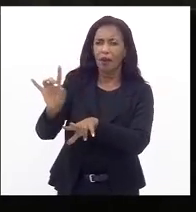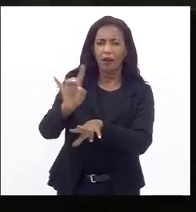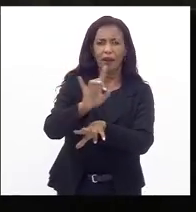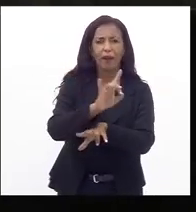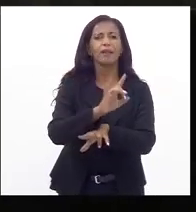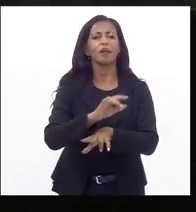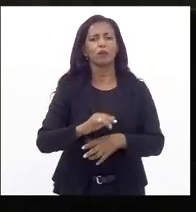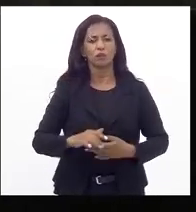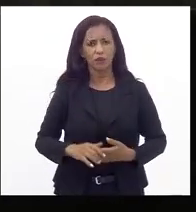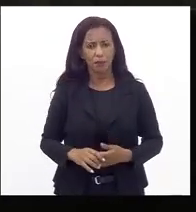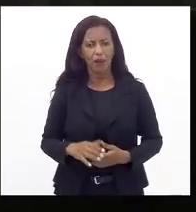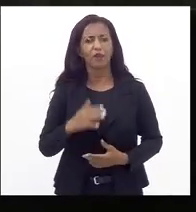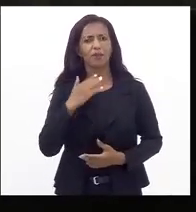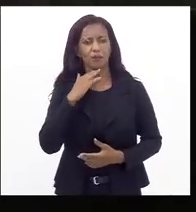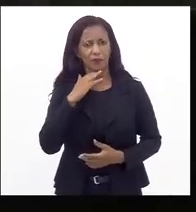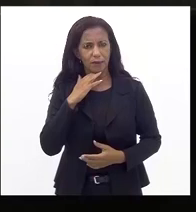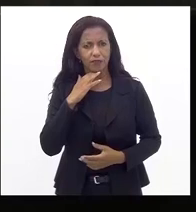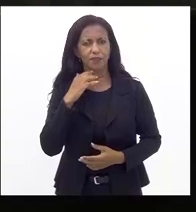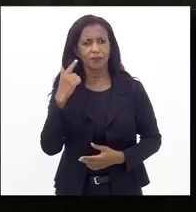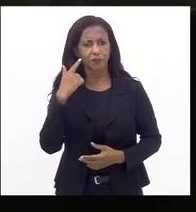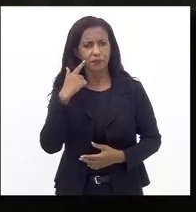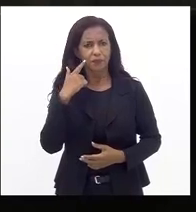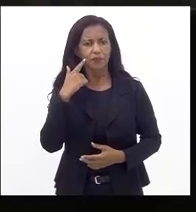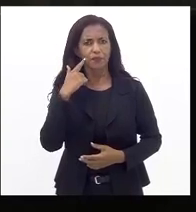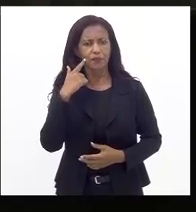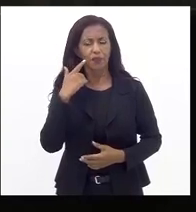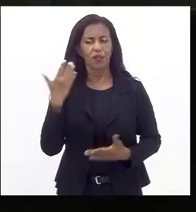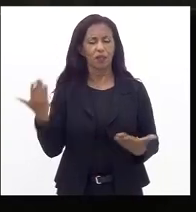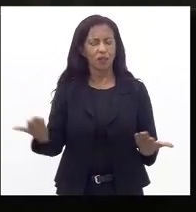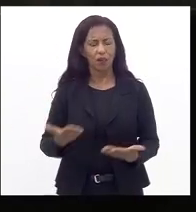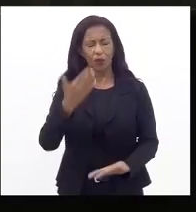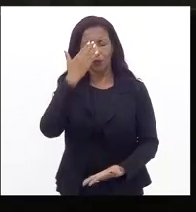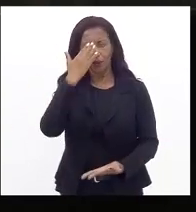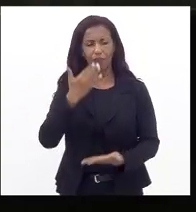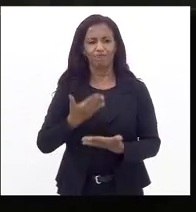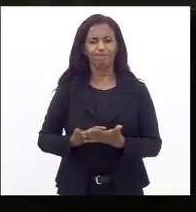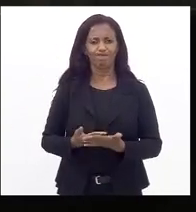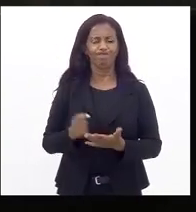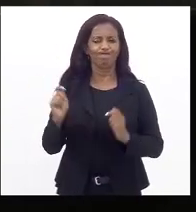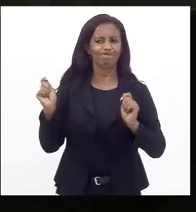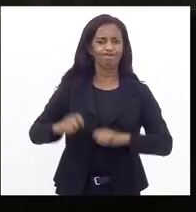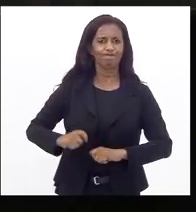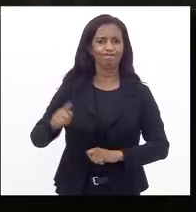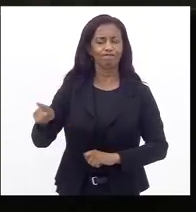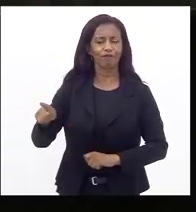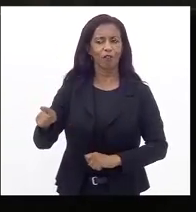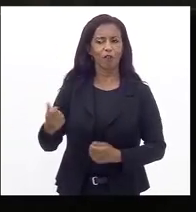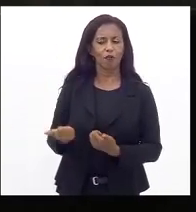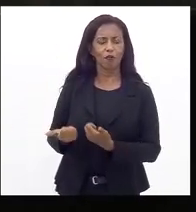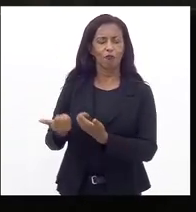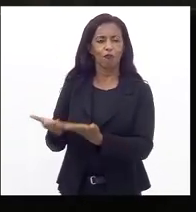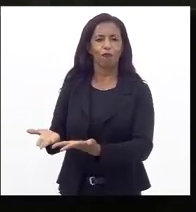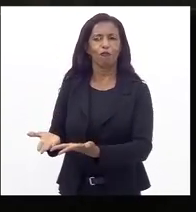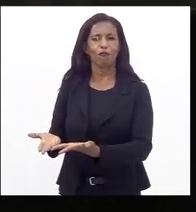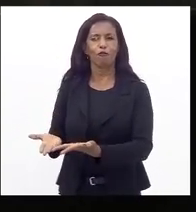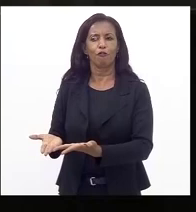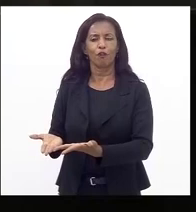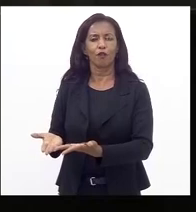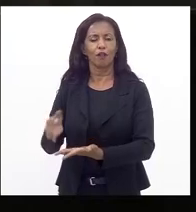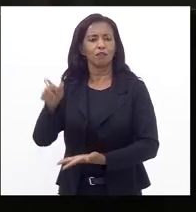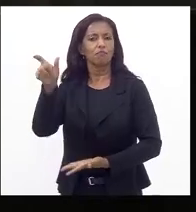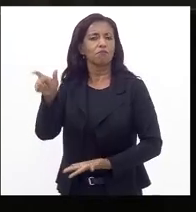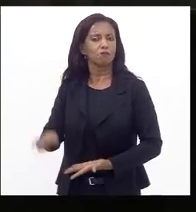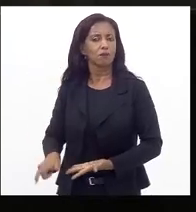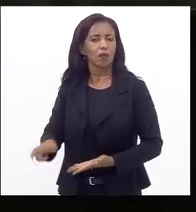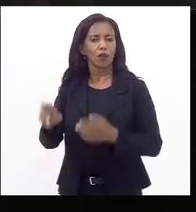que acenam com as cabeças bom e que agora confirmam que a eles foi dado a